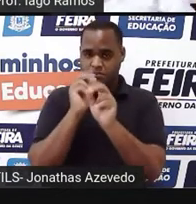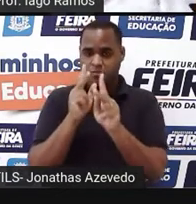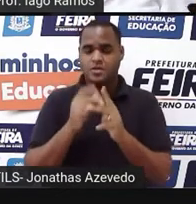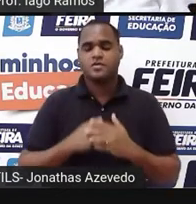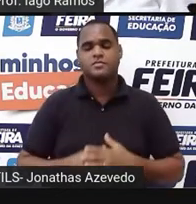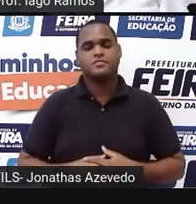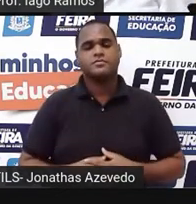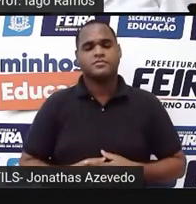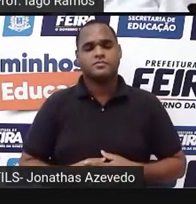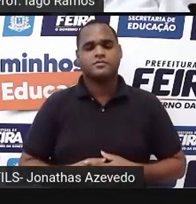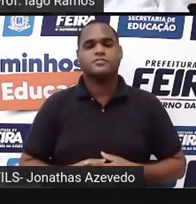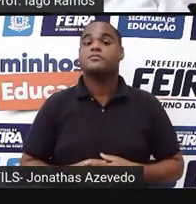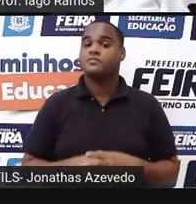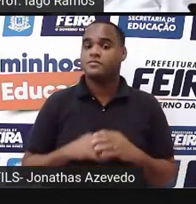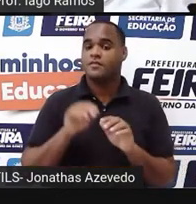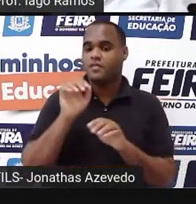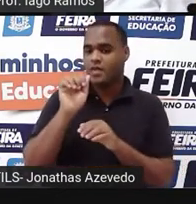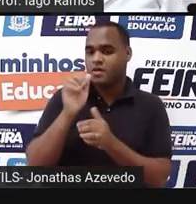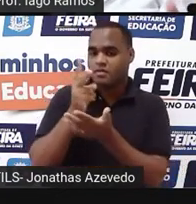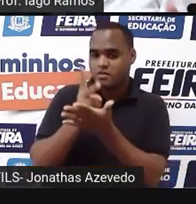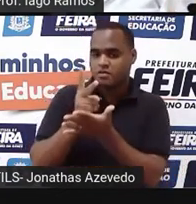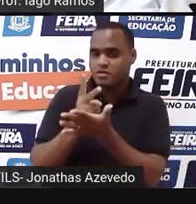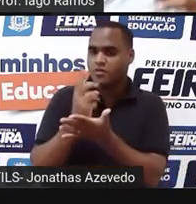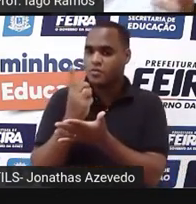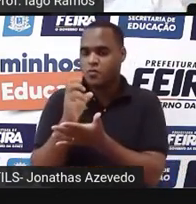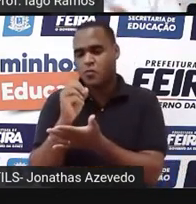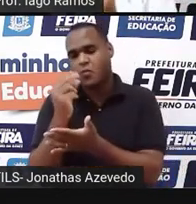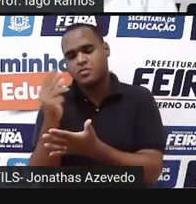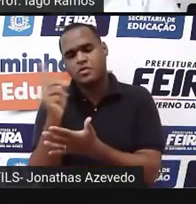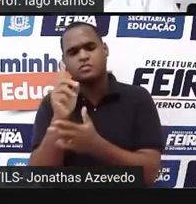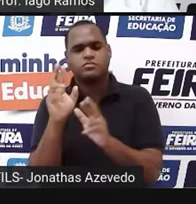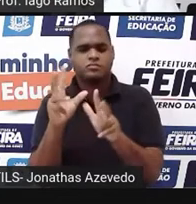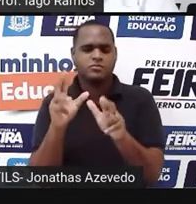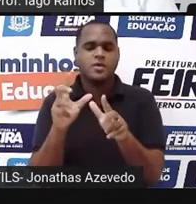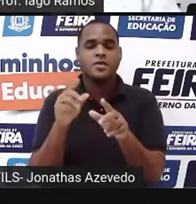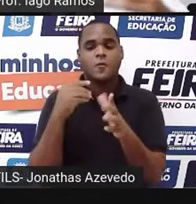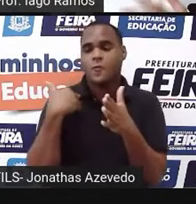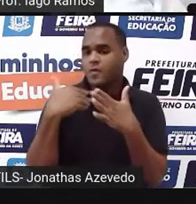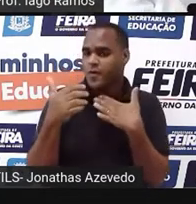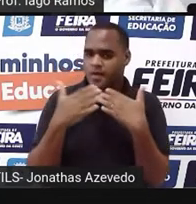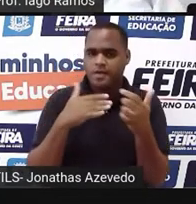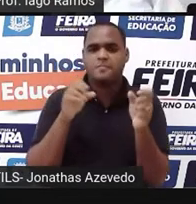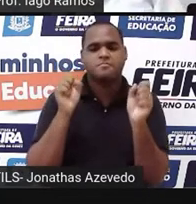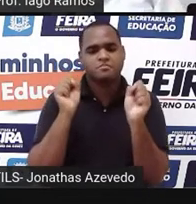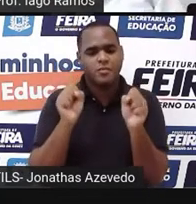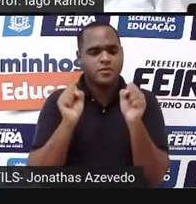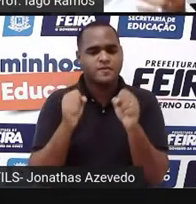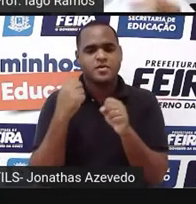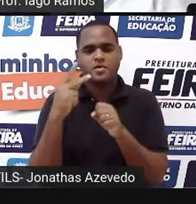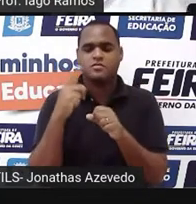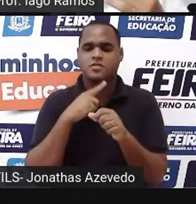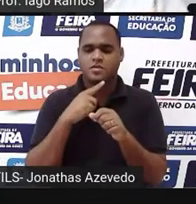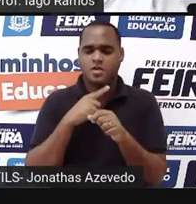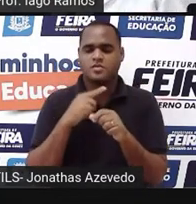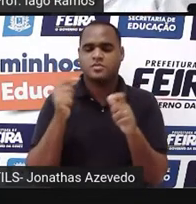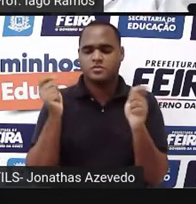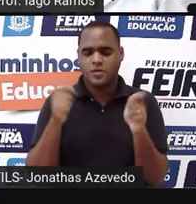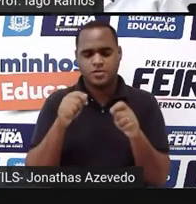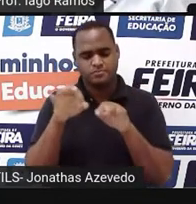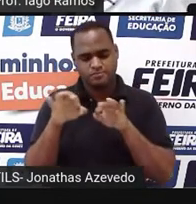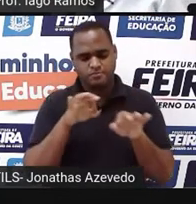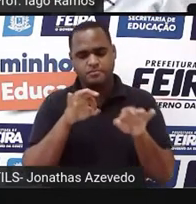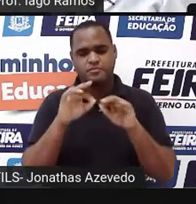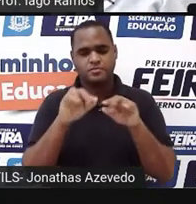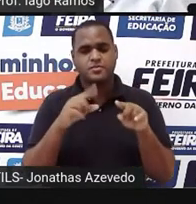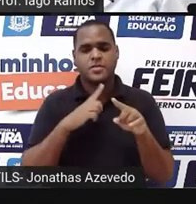o coeficiente A sendo 1 ou não. Então, qualquer tipo de equação de segundo grau vai ser resolvido com